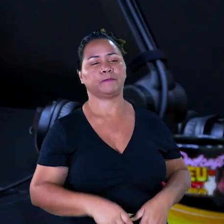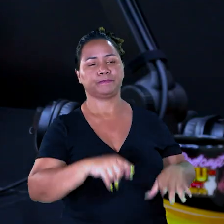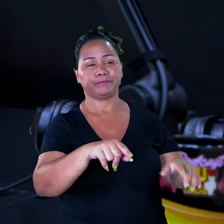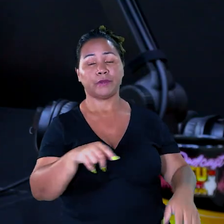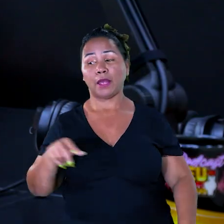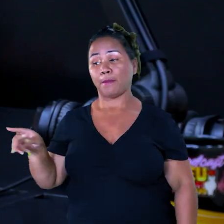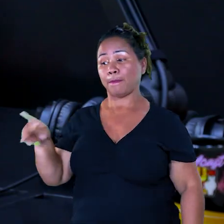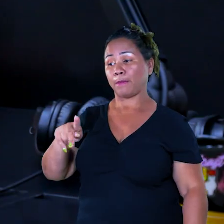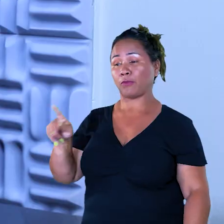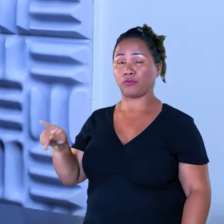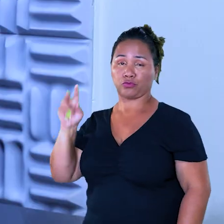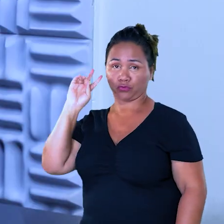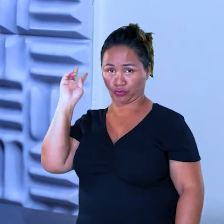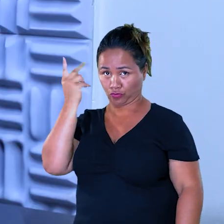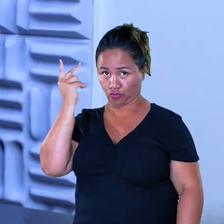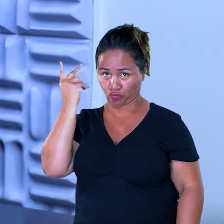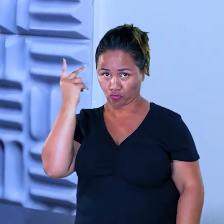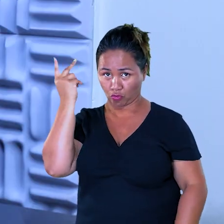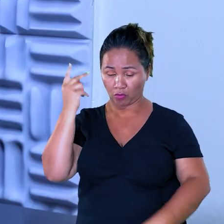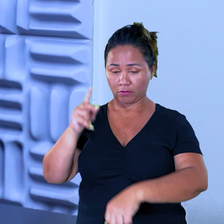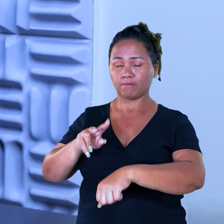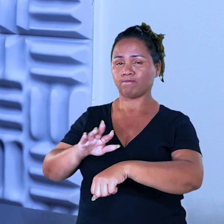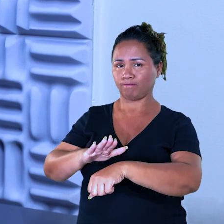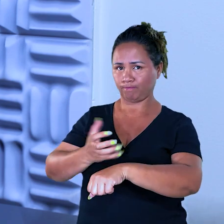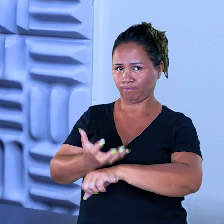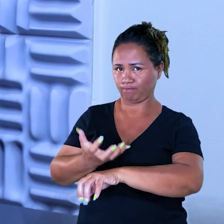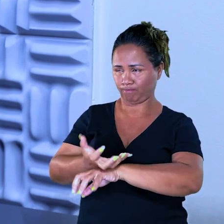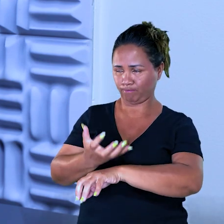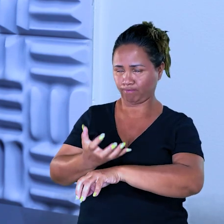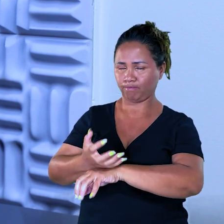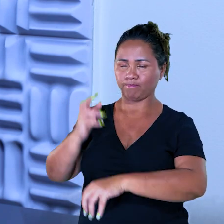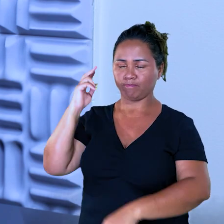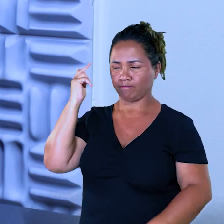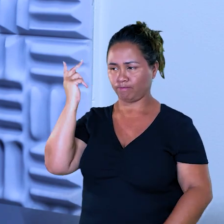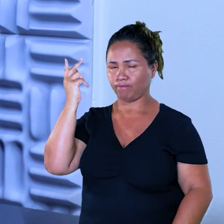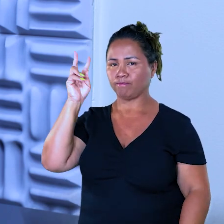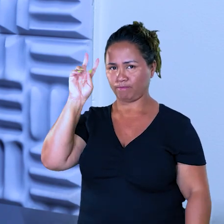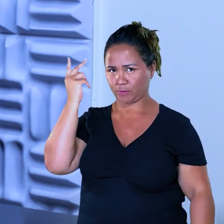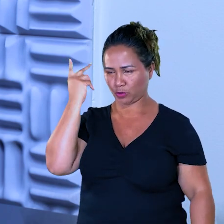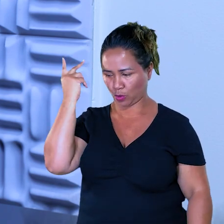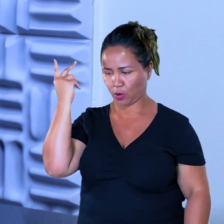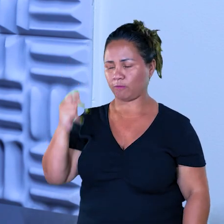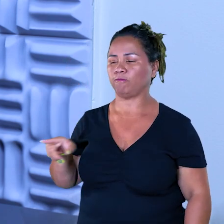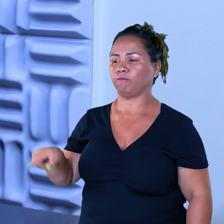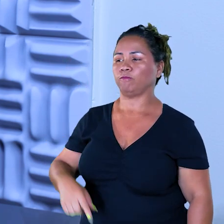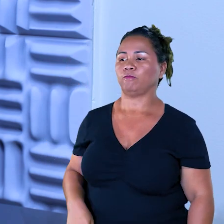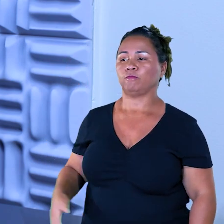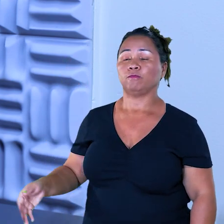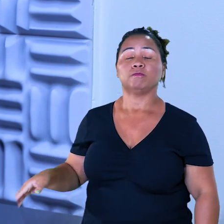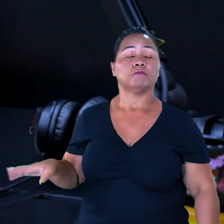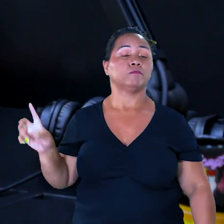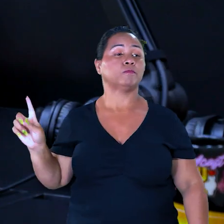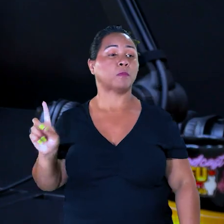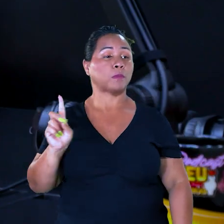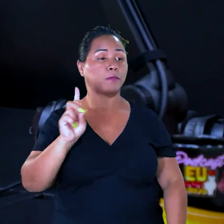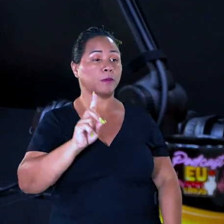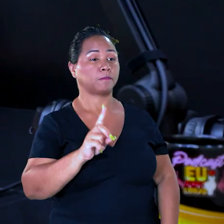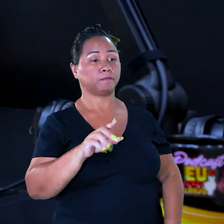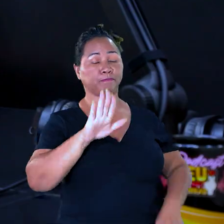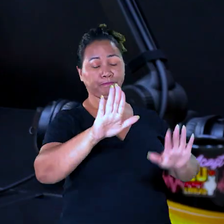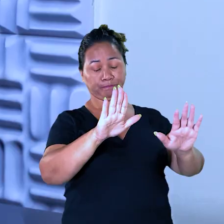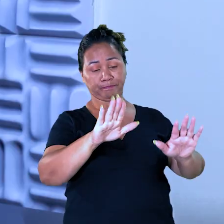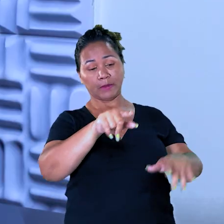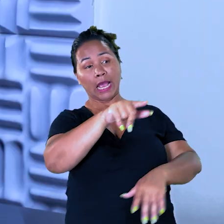que ser um trabalho difícil mesmo, bem complexo. Eu tinha 8 alunos surdos, ou era 9, e cada um com uma especificidade. Não eram